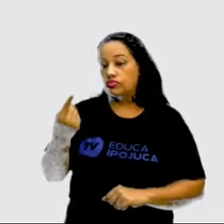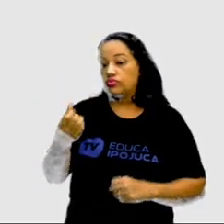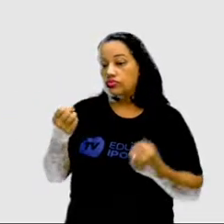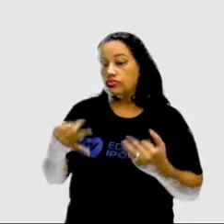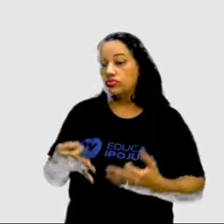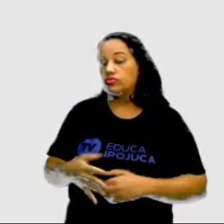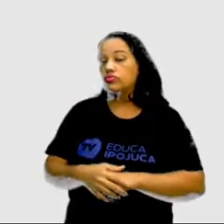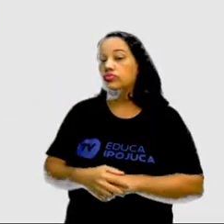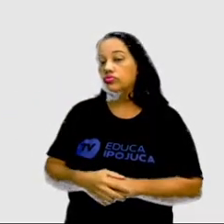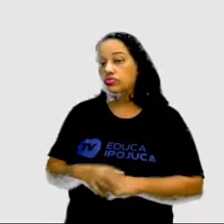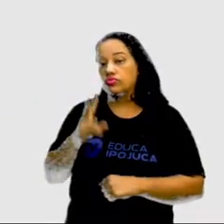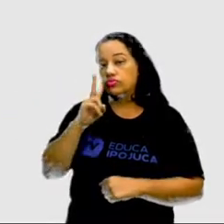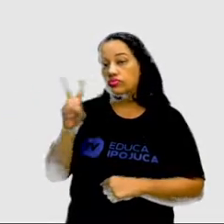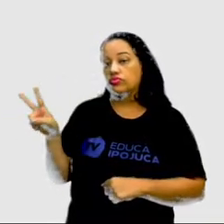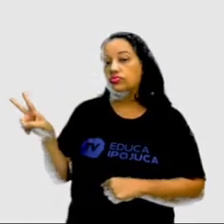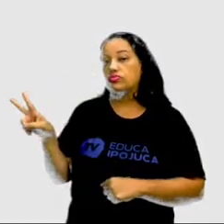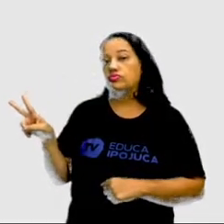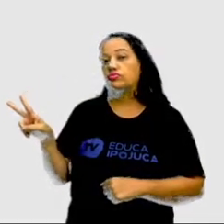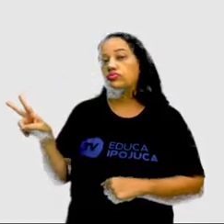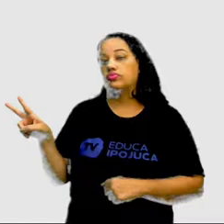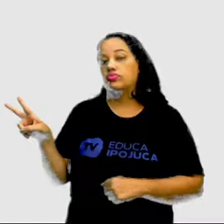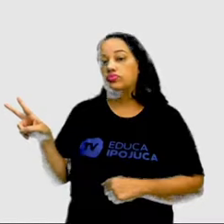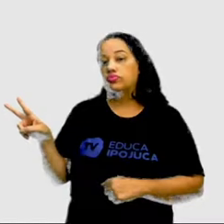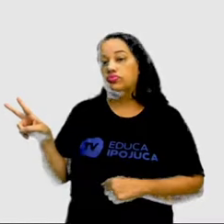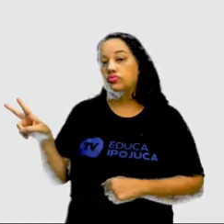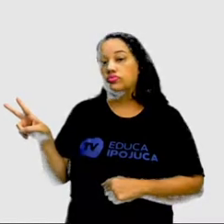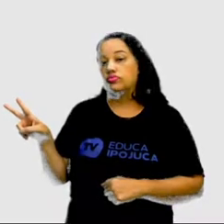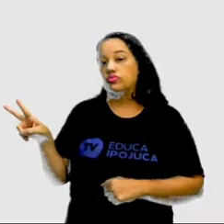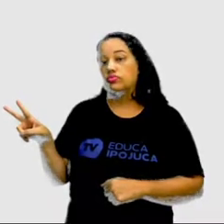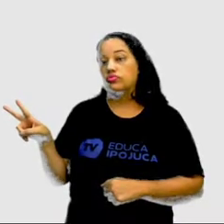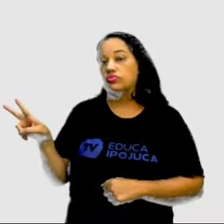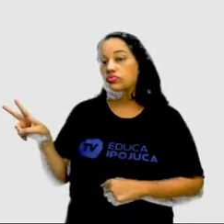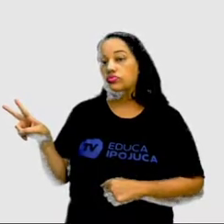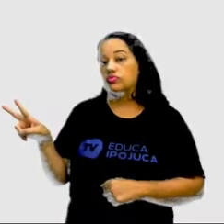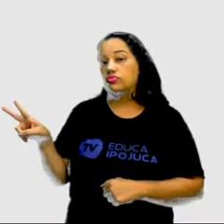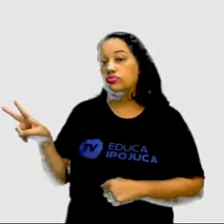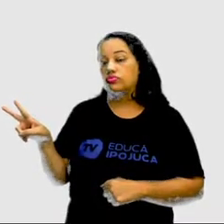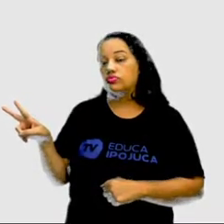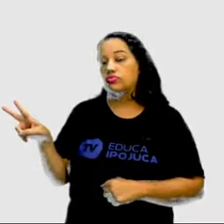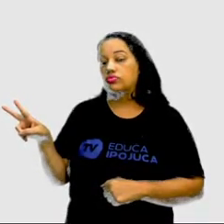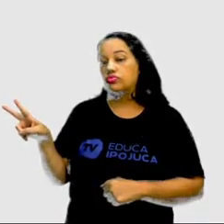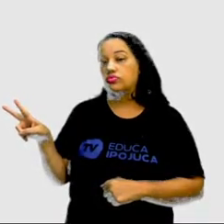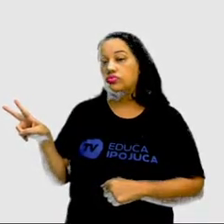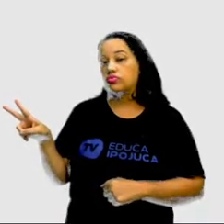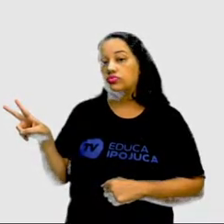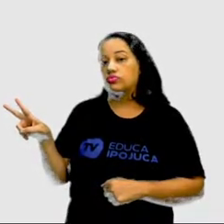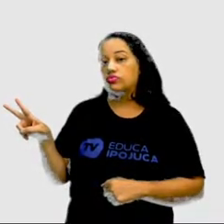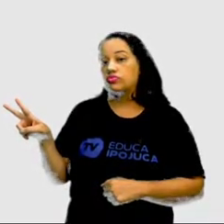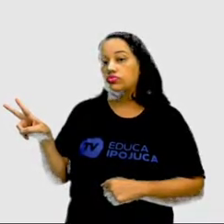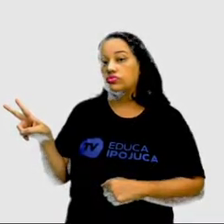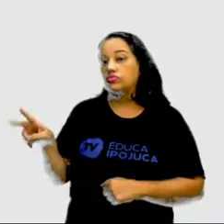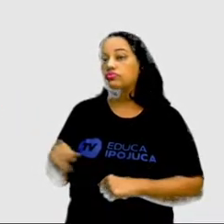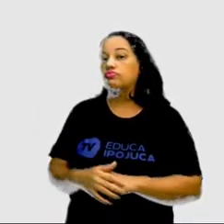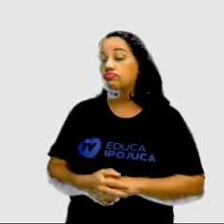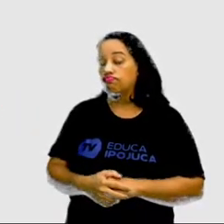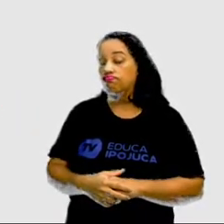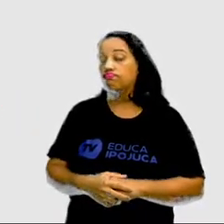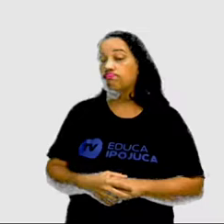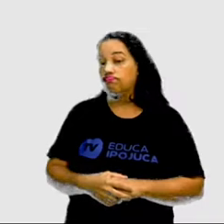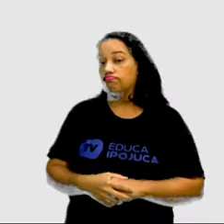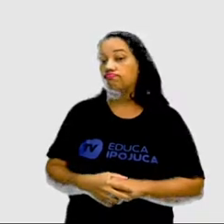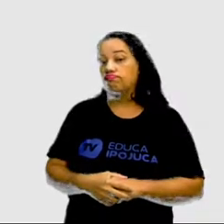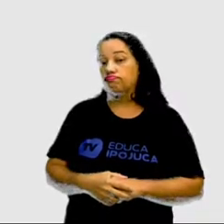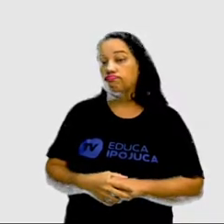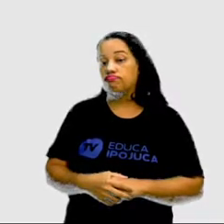today morning. He is going to celebrate his birthday next Saturday.